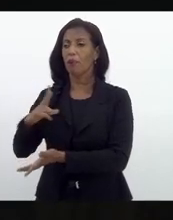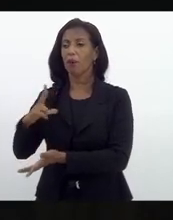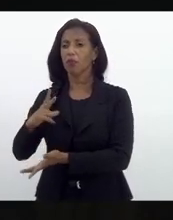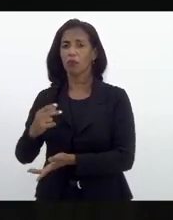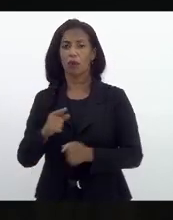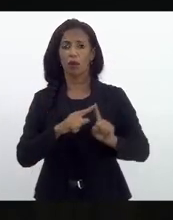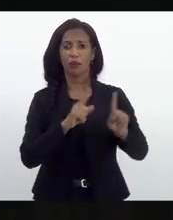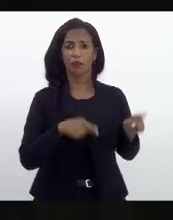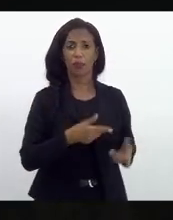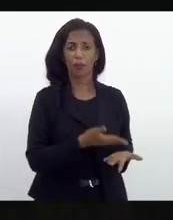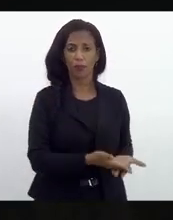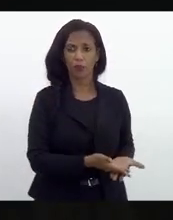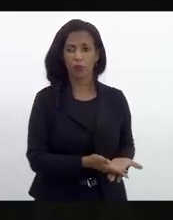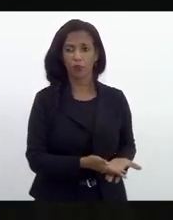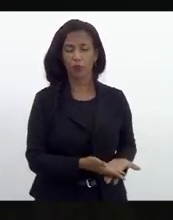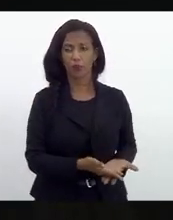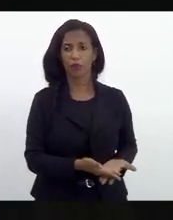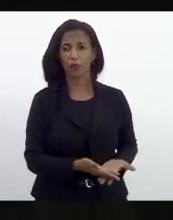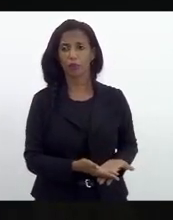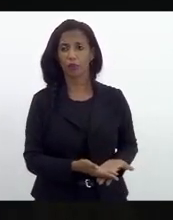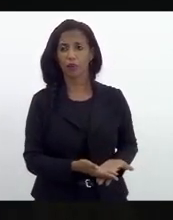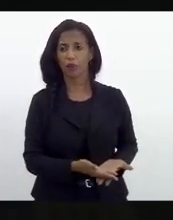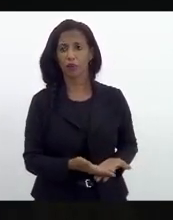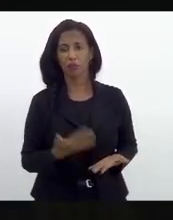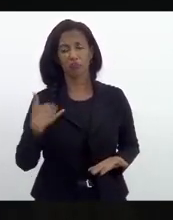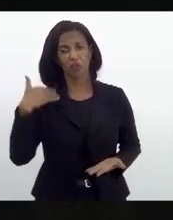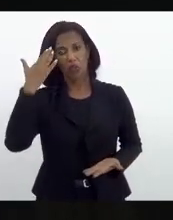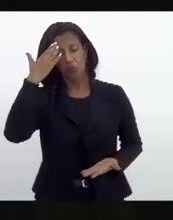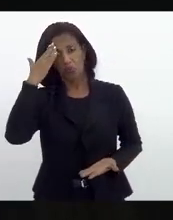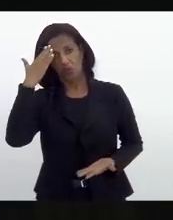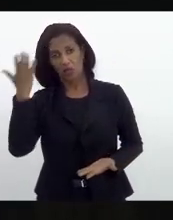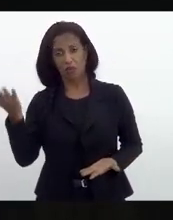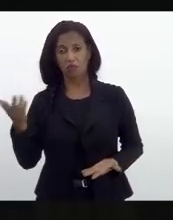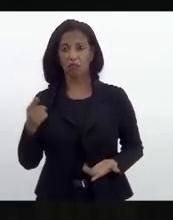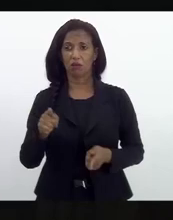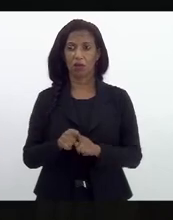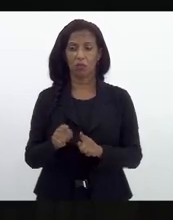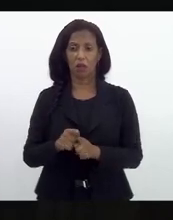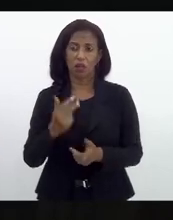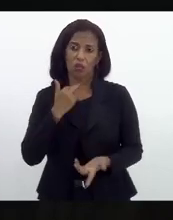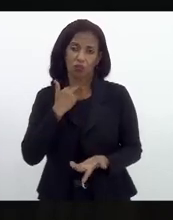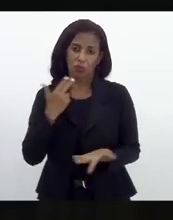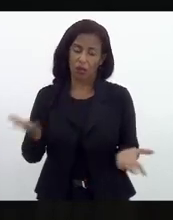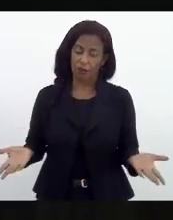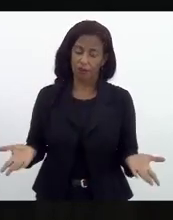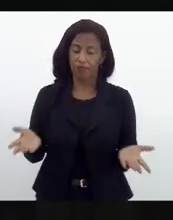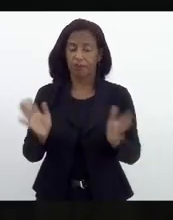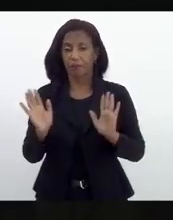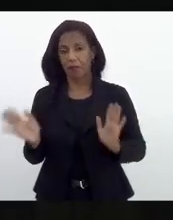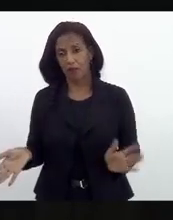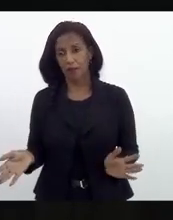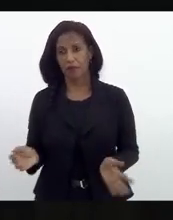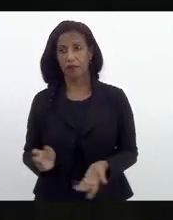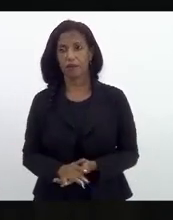público não dá eu entendo também que não tem não tem essa hipótese mas